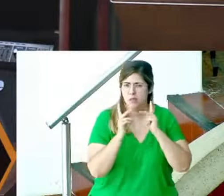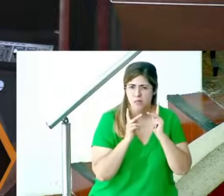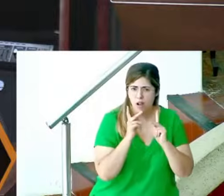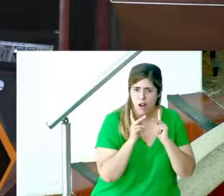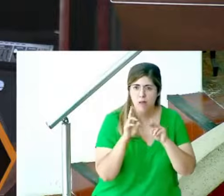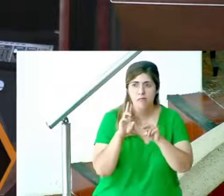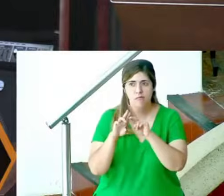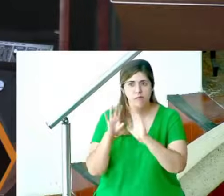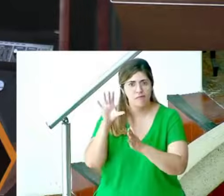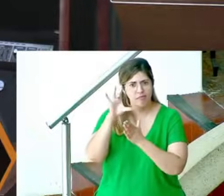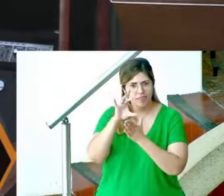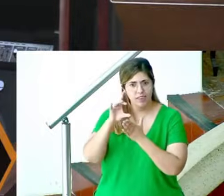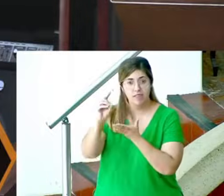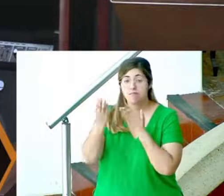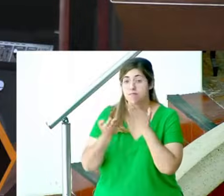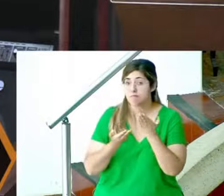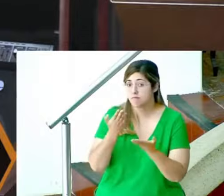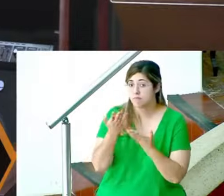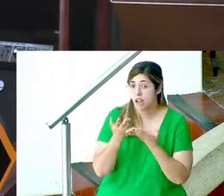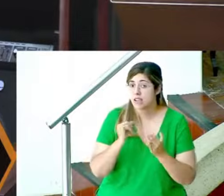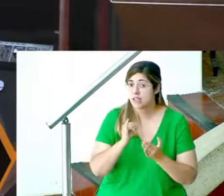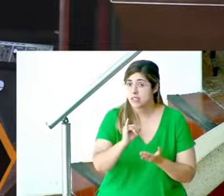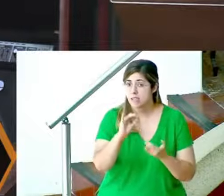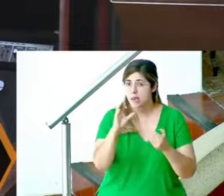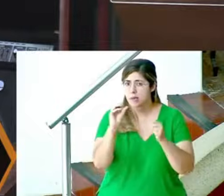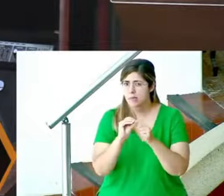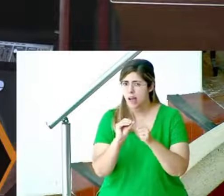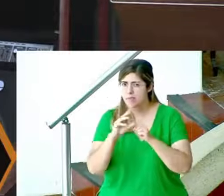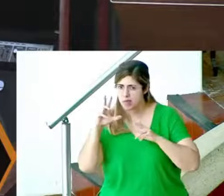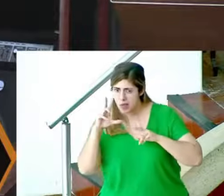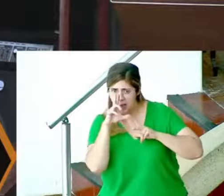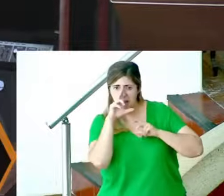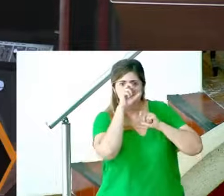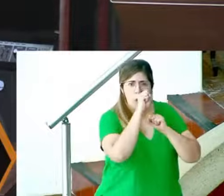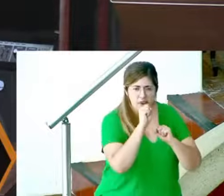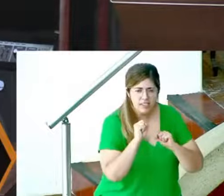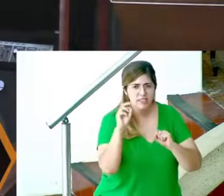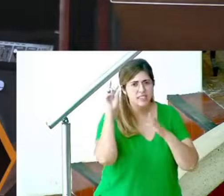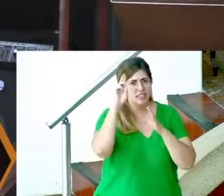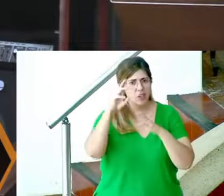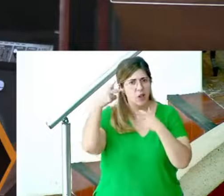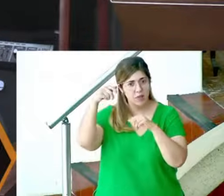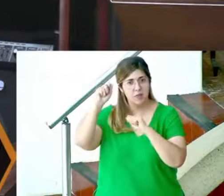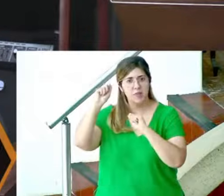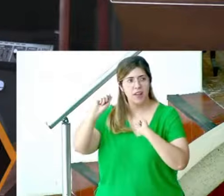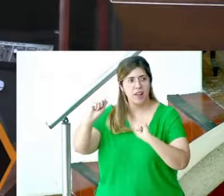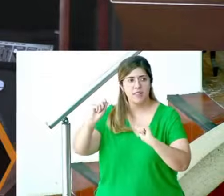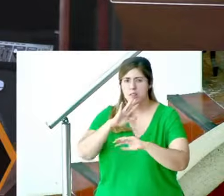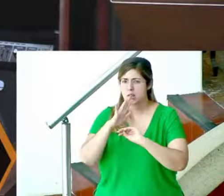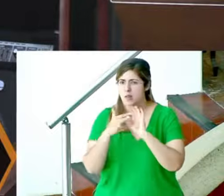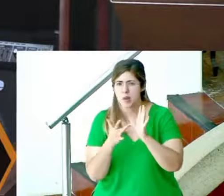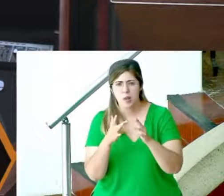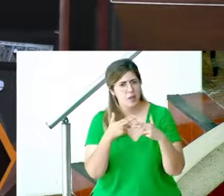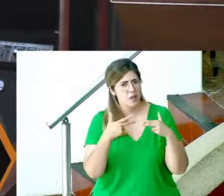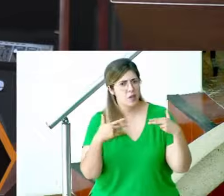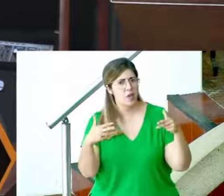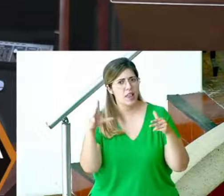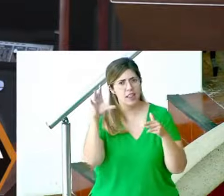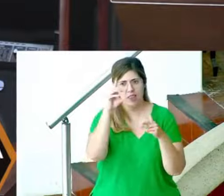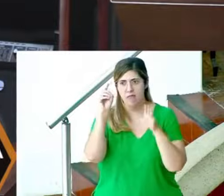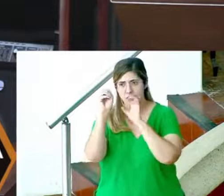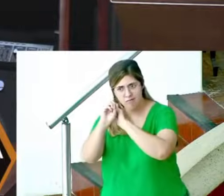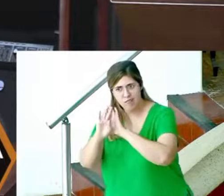Deus. Se alguém serve, faça-o na força que Deus supre, para que em todas as coisas seja Deus